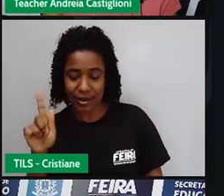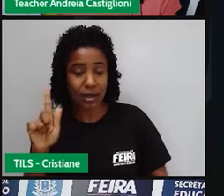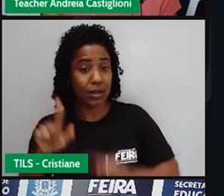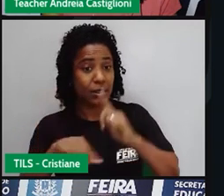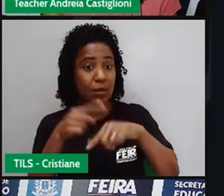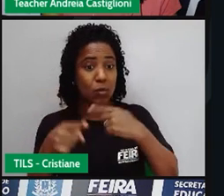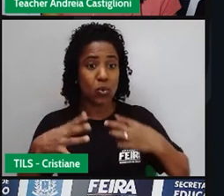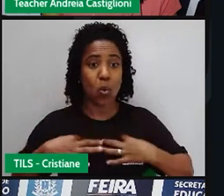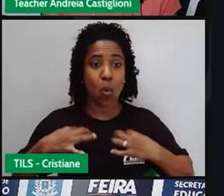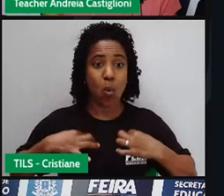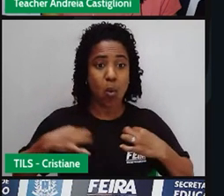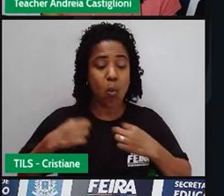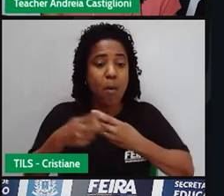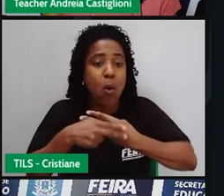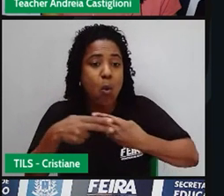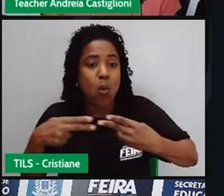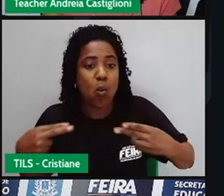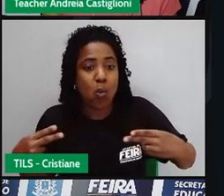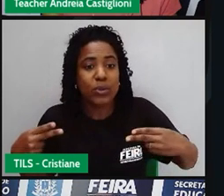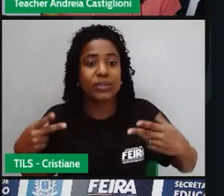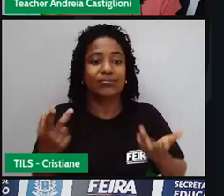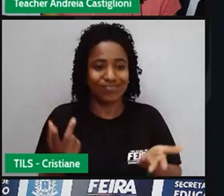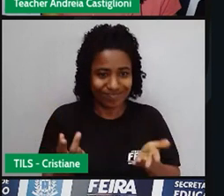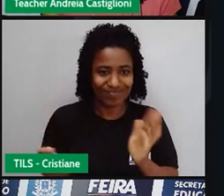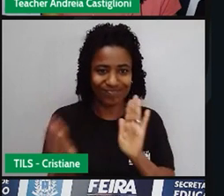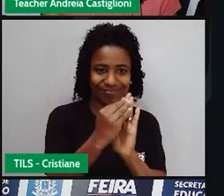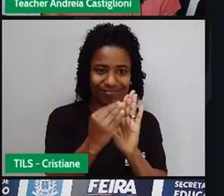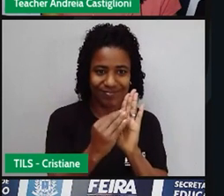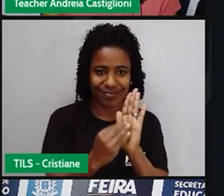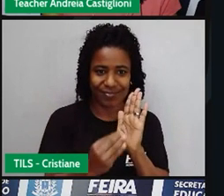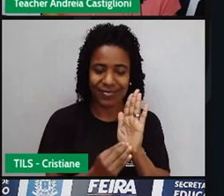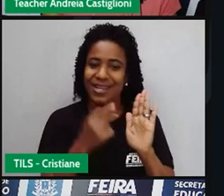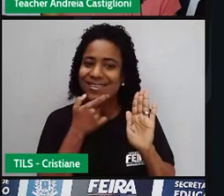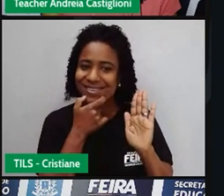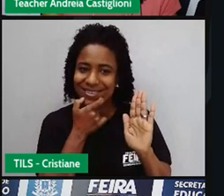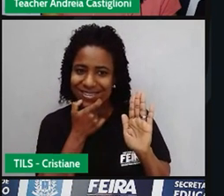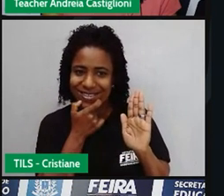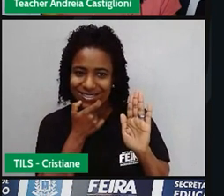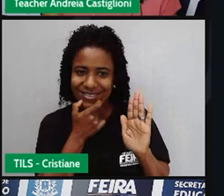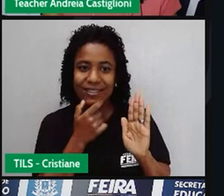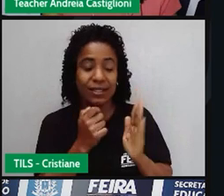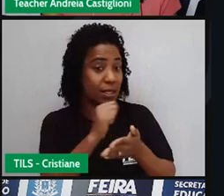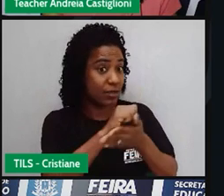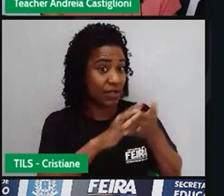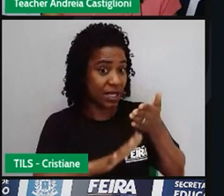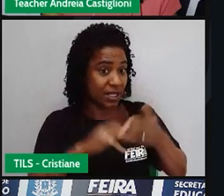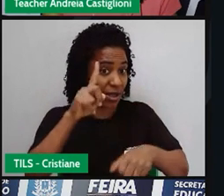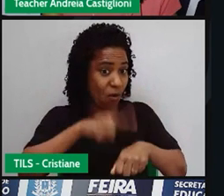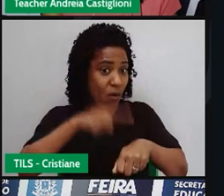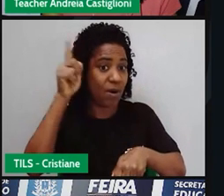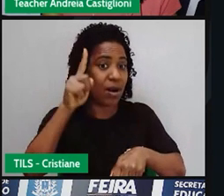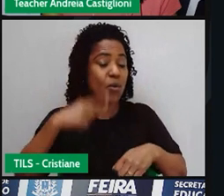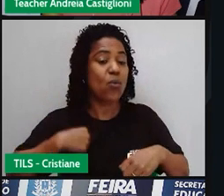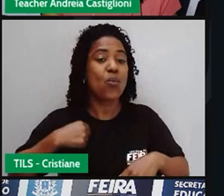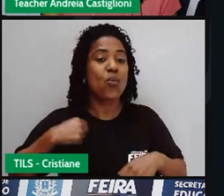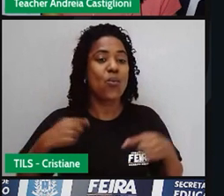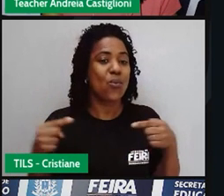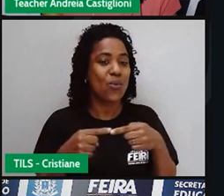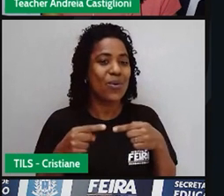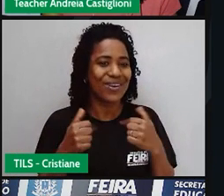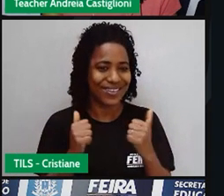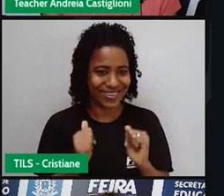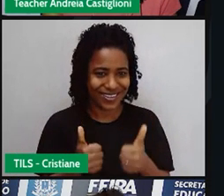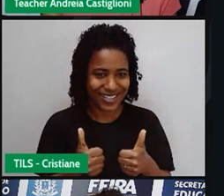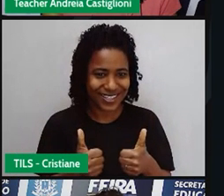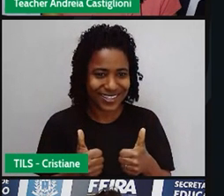peças de vestuário e acessórios que vocês estarão utilizando no momento de realizar a atividade de casa ok